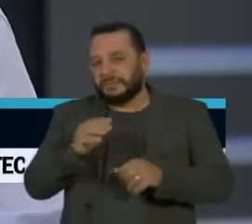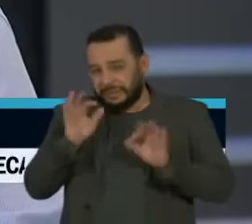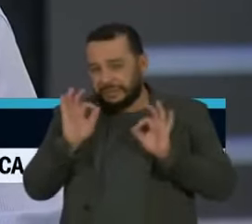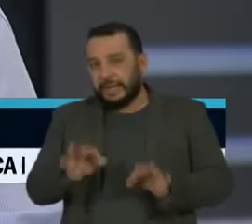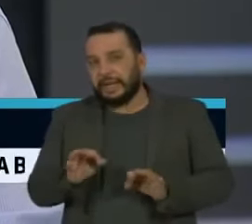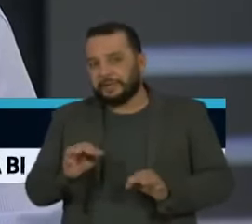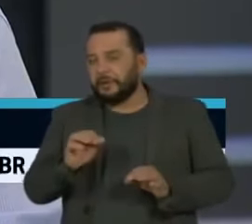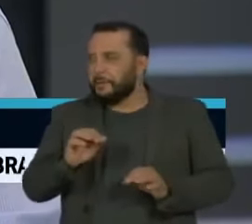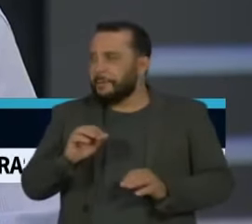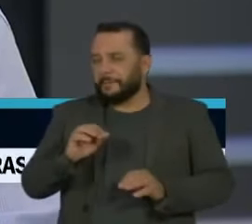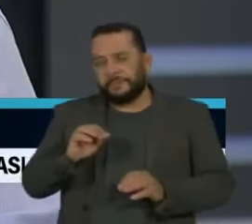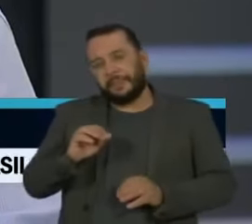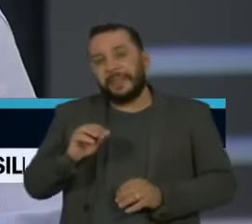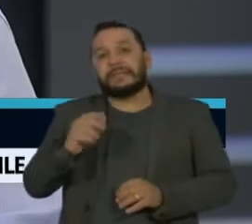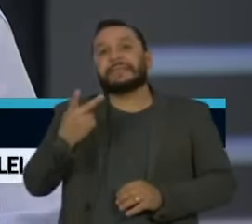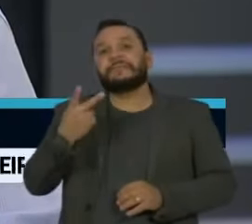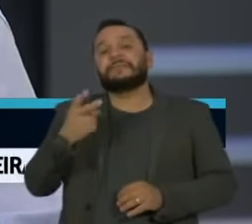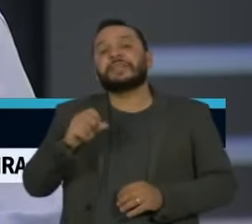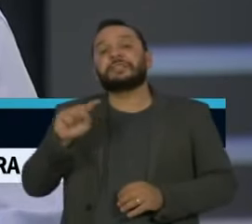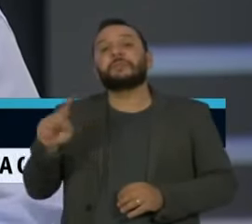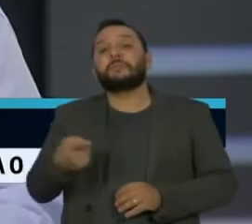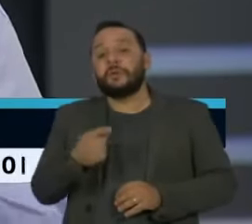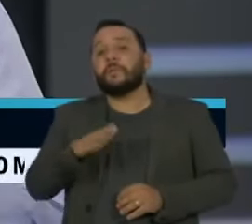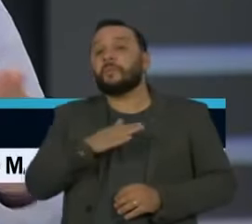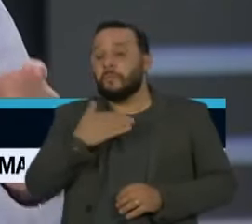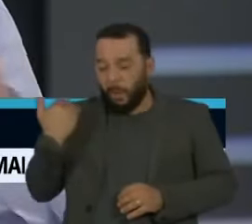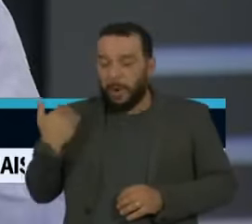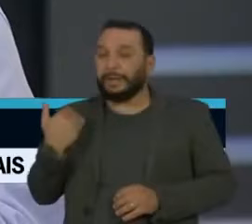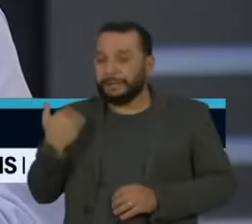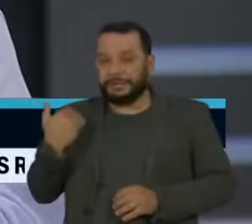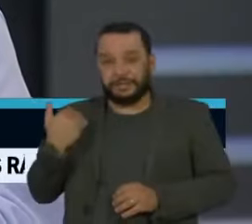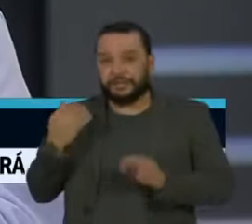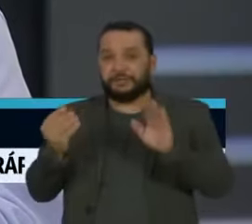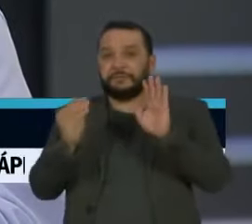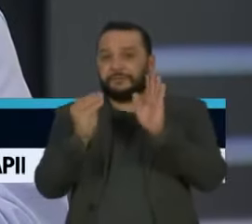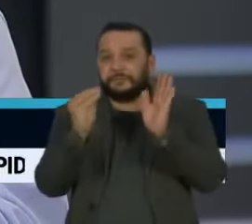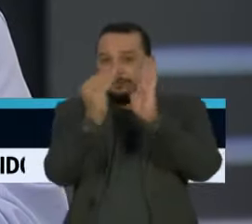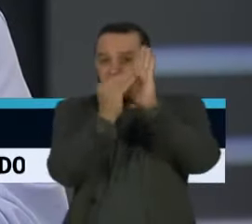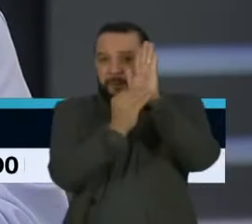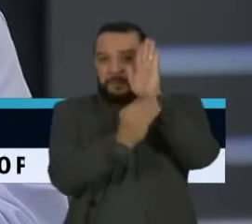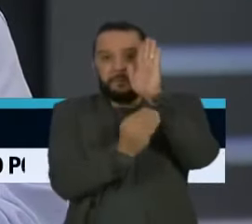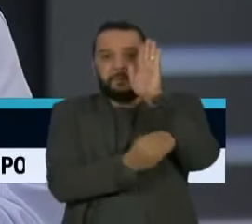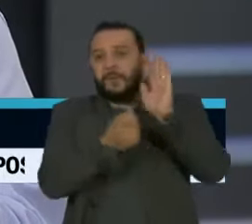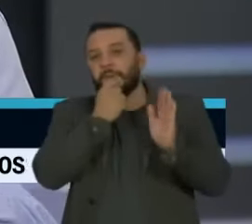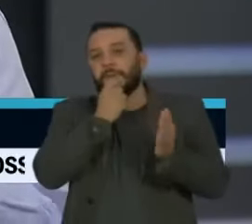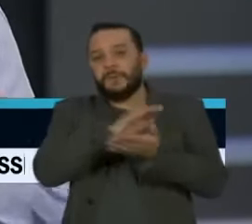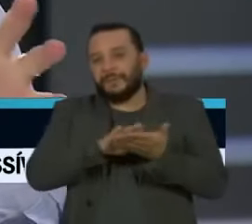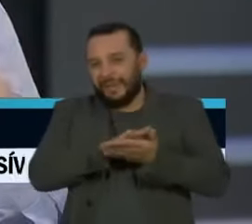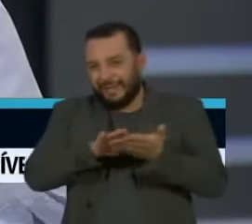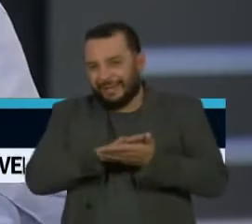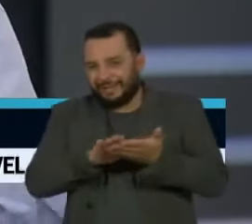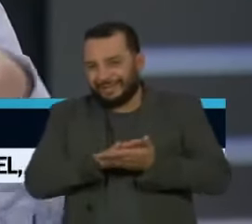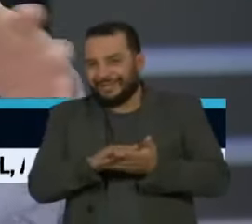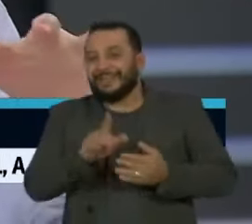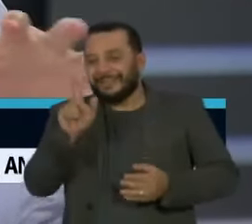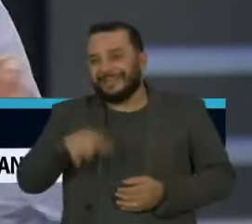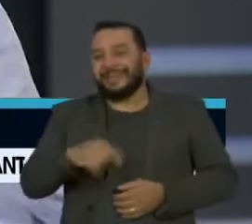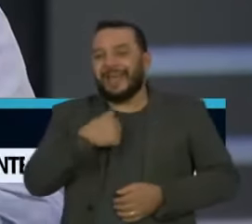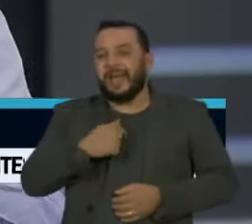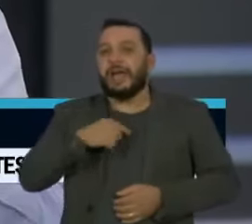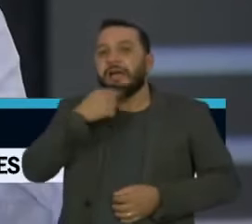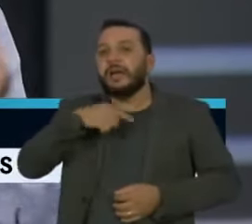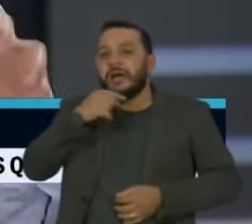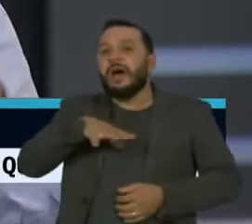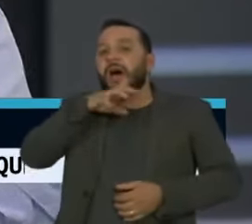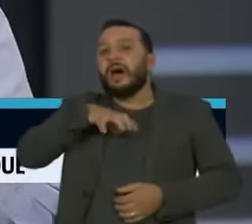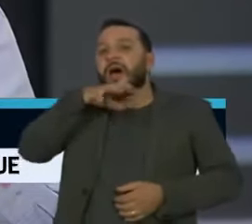foram síndrome respiratória aguda grave, mas que, na verdade, são Covid-19. Nós já estamos trabalhando